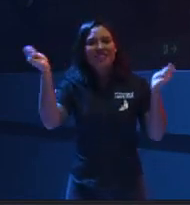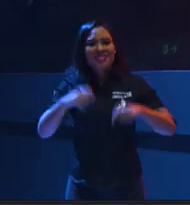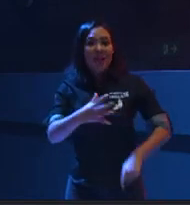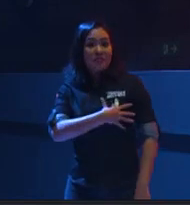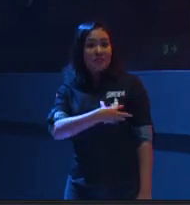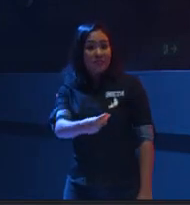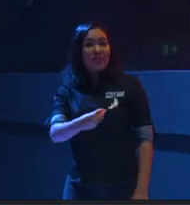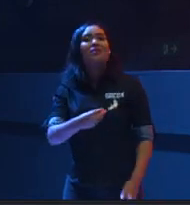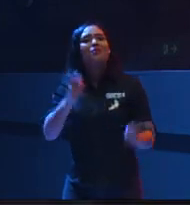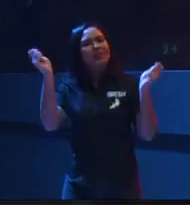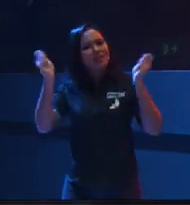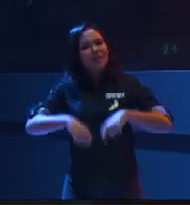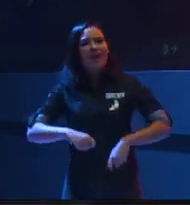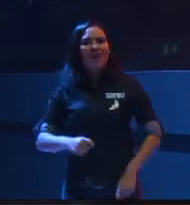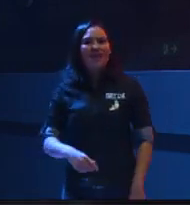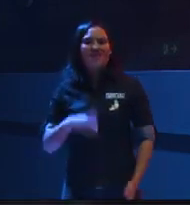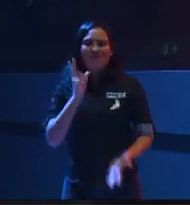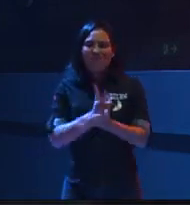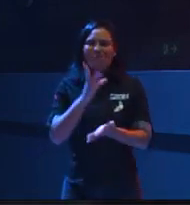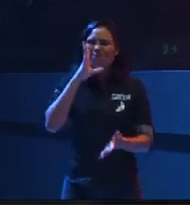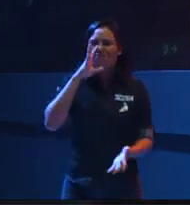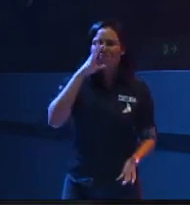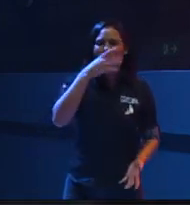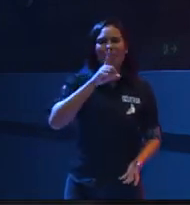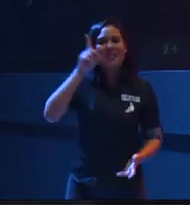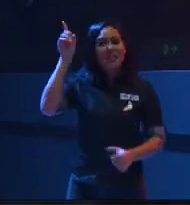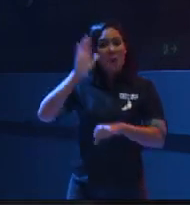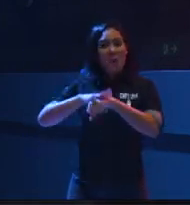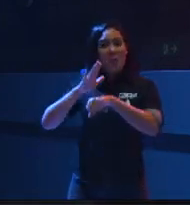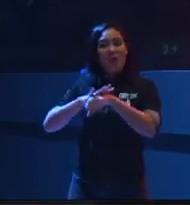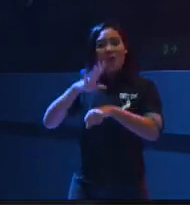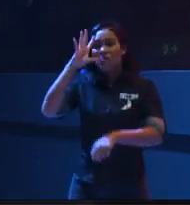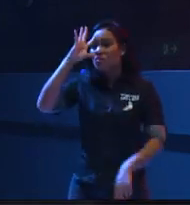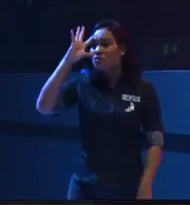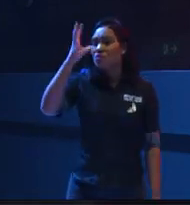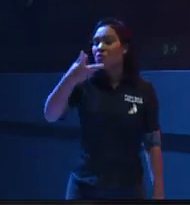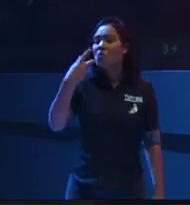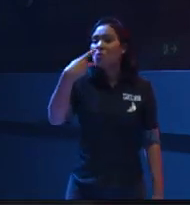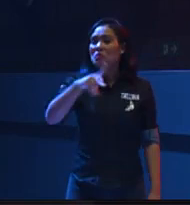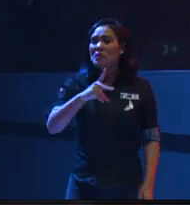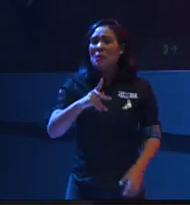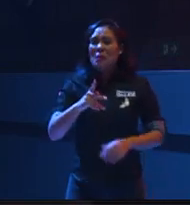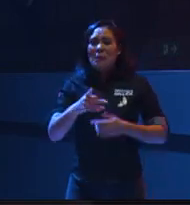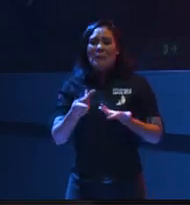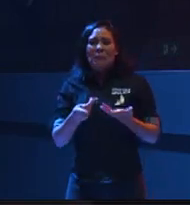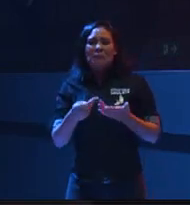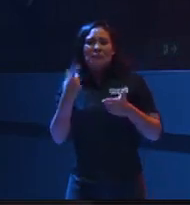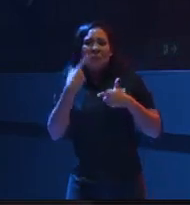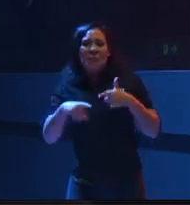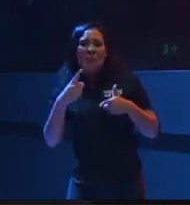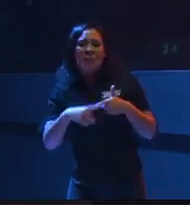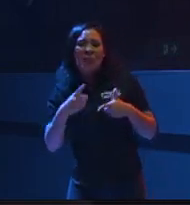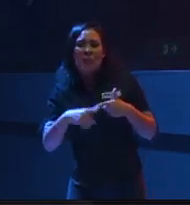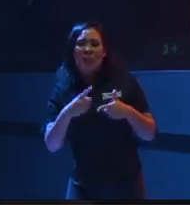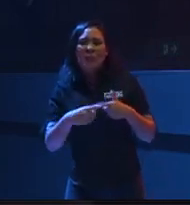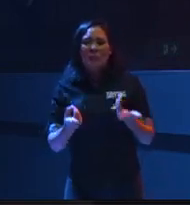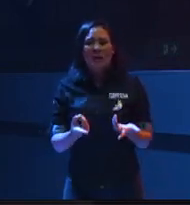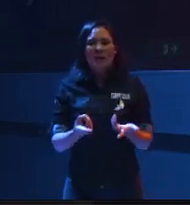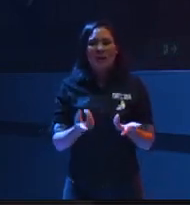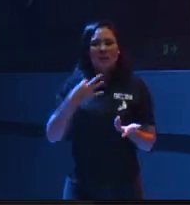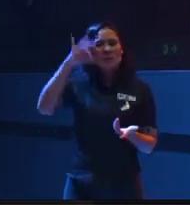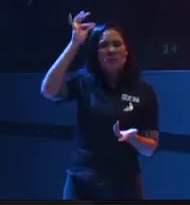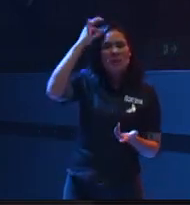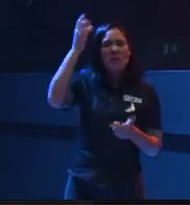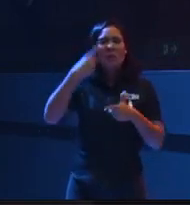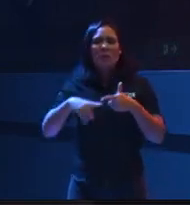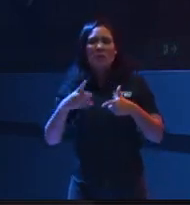um sono uma solução para o seu problema espiritual ele tem uma solução para o Seu Problema Sexual ele tem uma solução